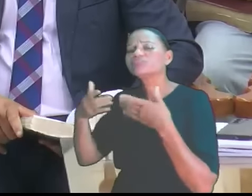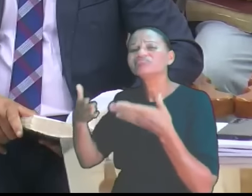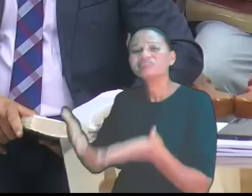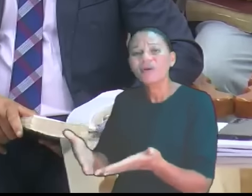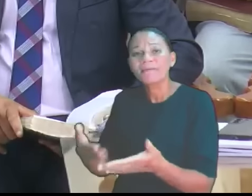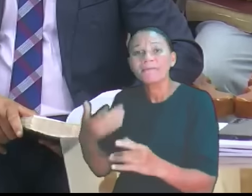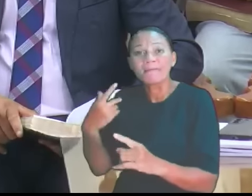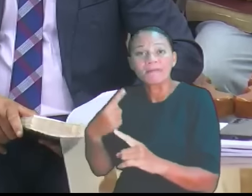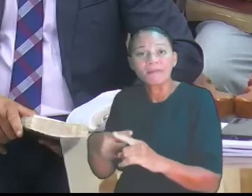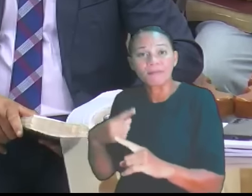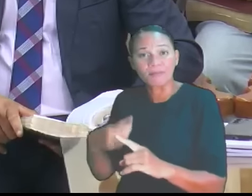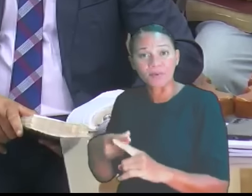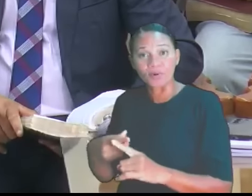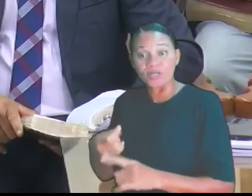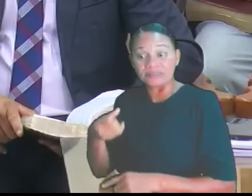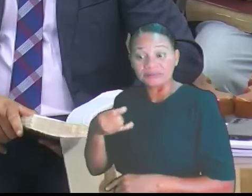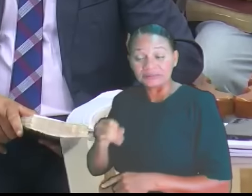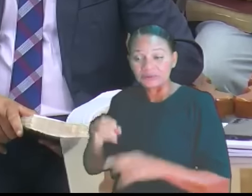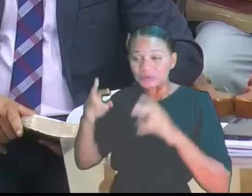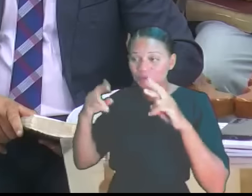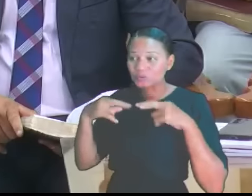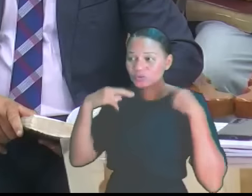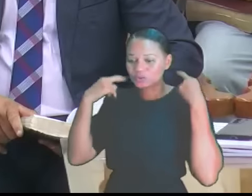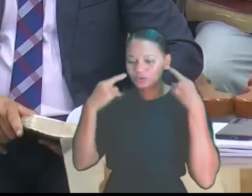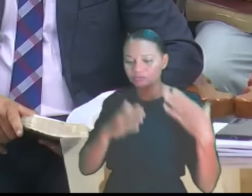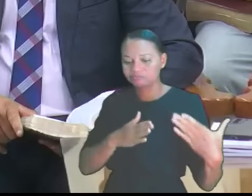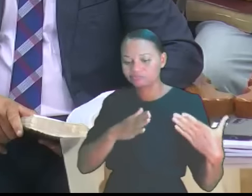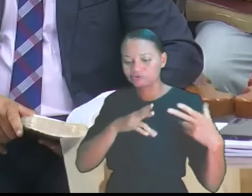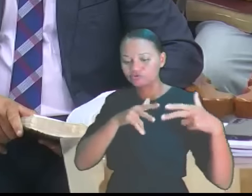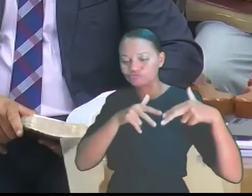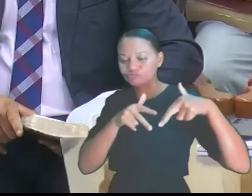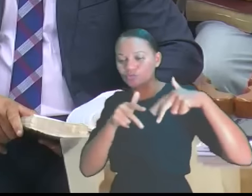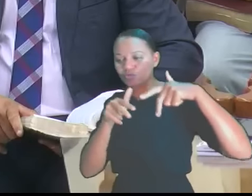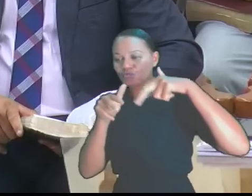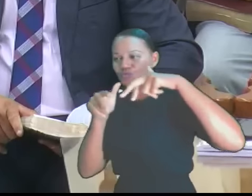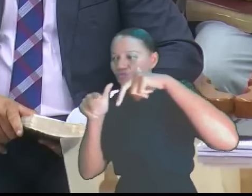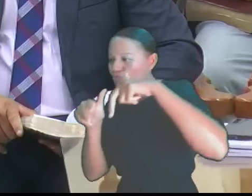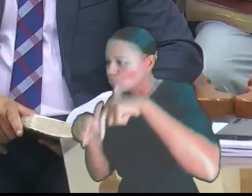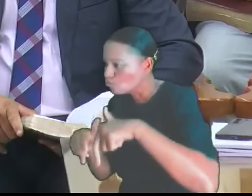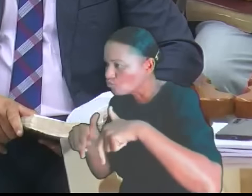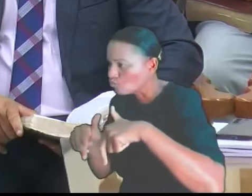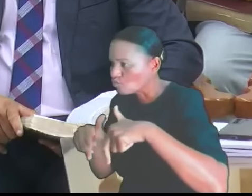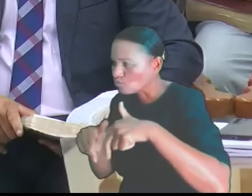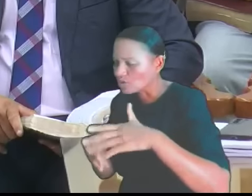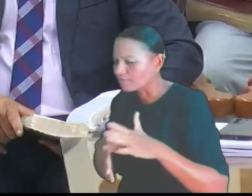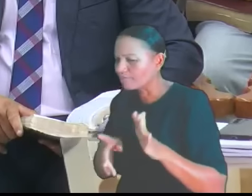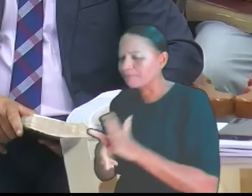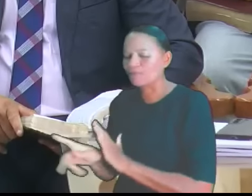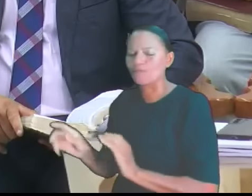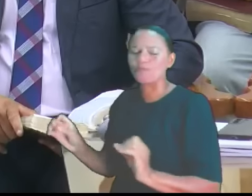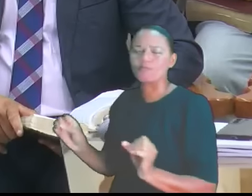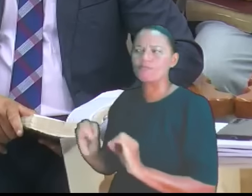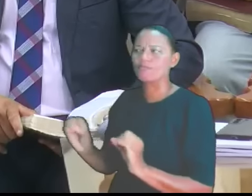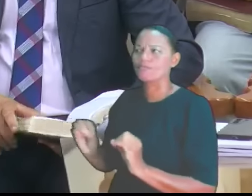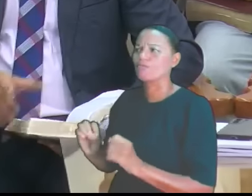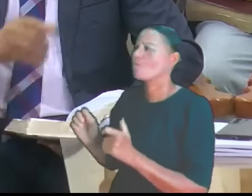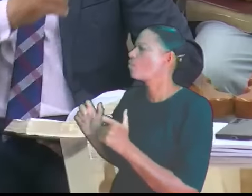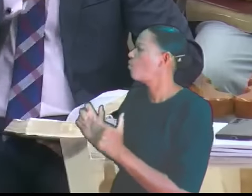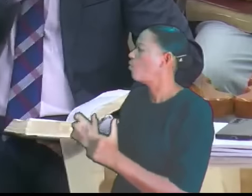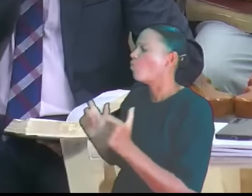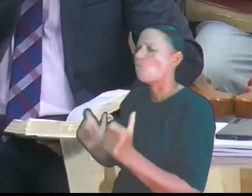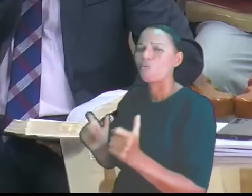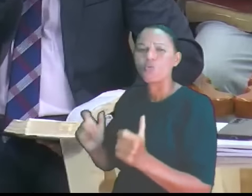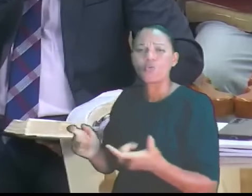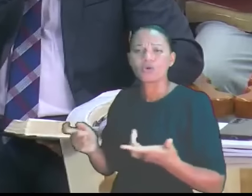Porque se o cordeiro tivesse ali no momento que ele chegou no monte, ele não teria perguntado ao pai: aonde está o cordeiro?